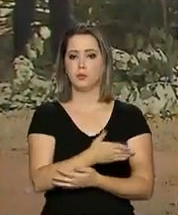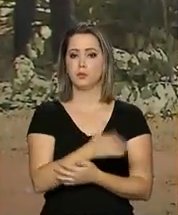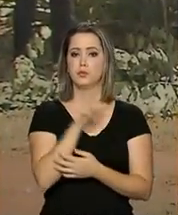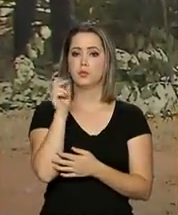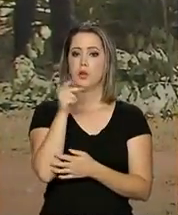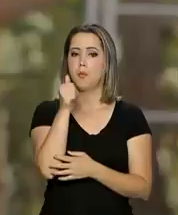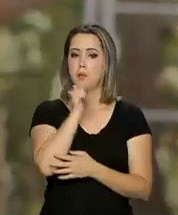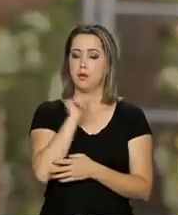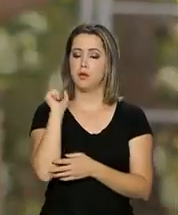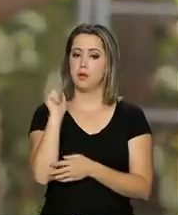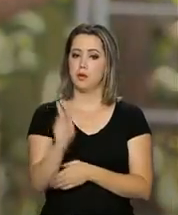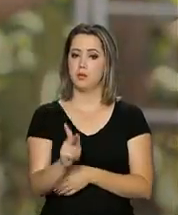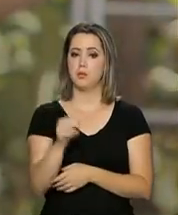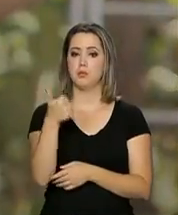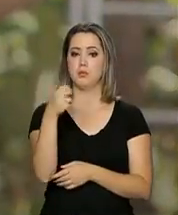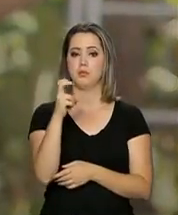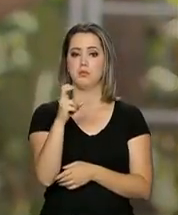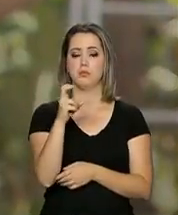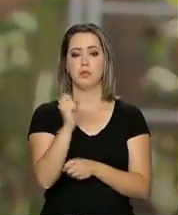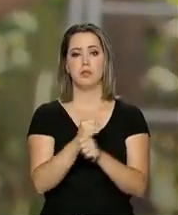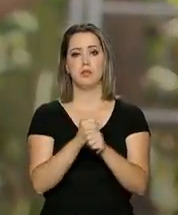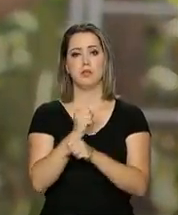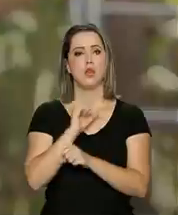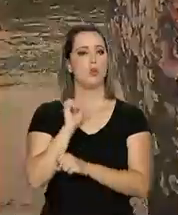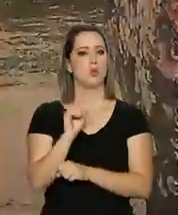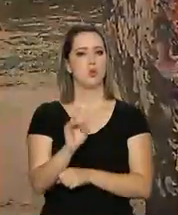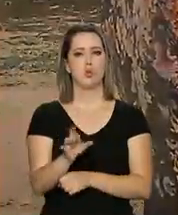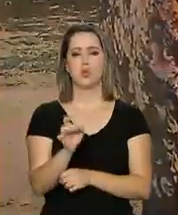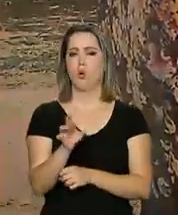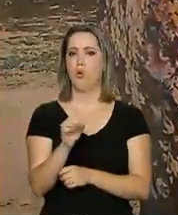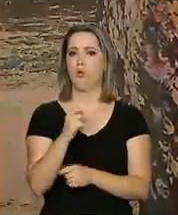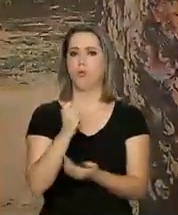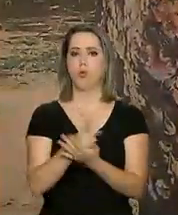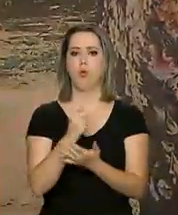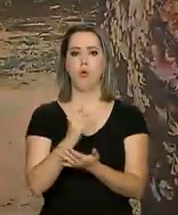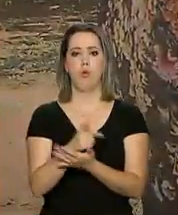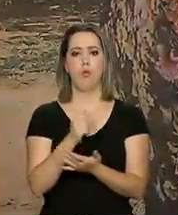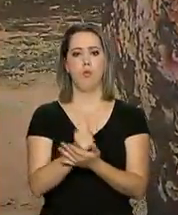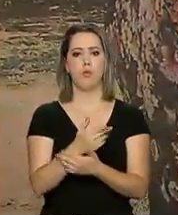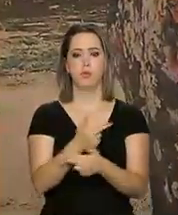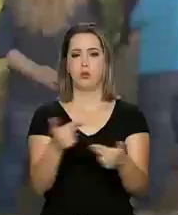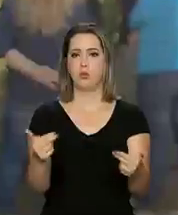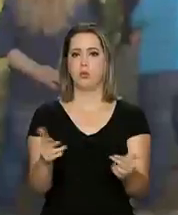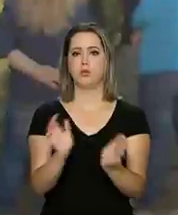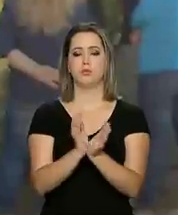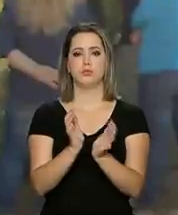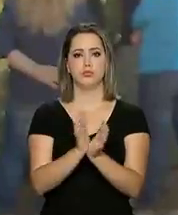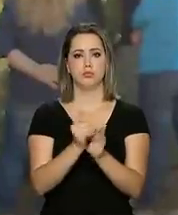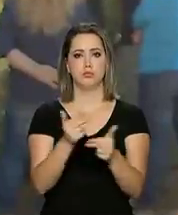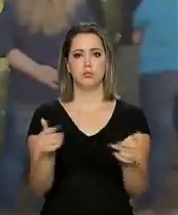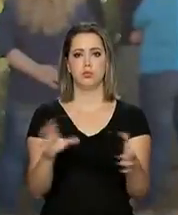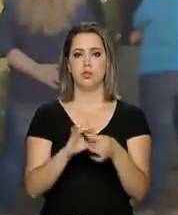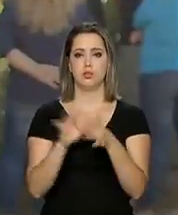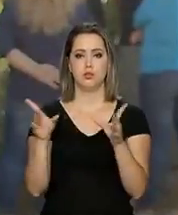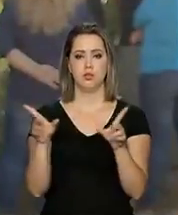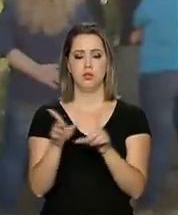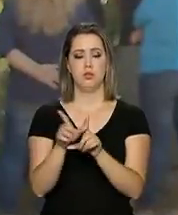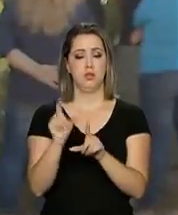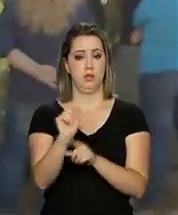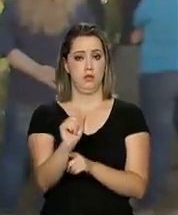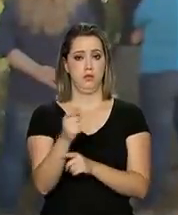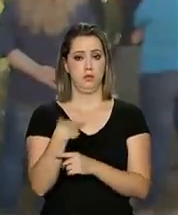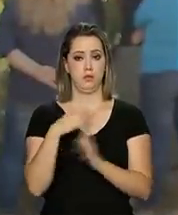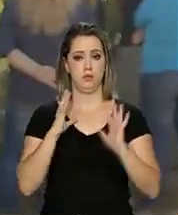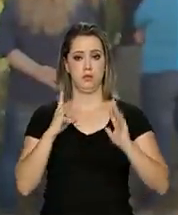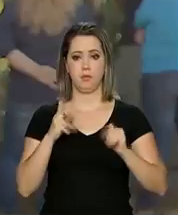aposentada conta que há 15 anos só compra verduras e frutas livres de agrotóxicos você começa a fazer uma limpeza no seu